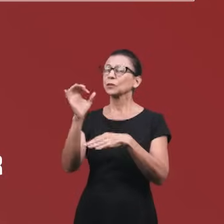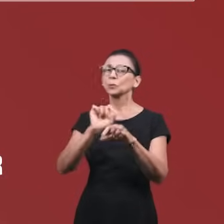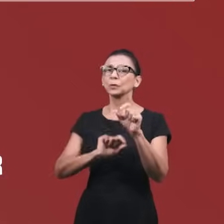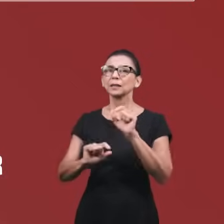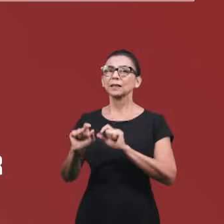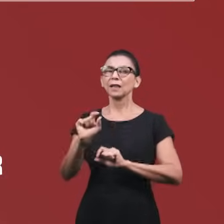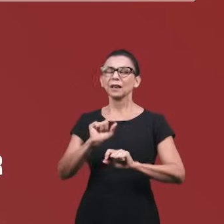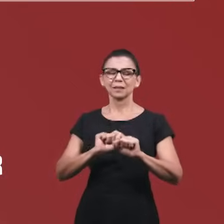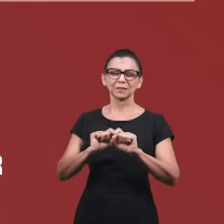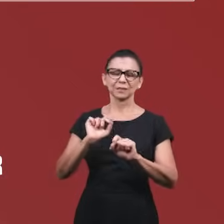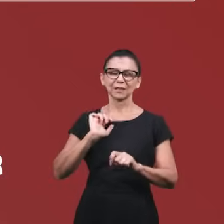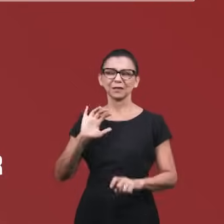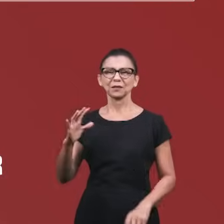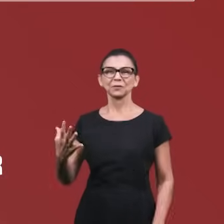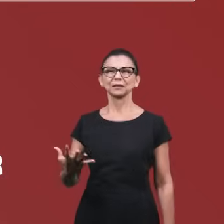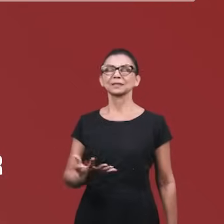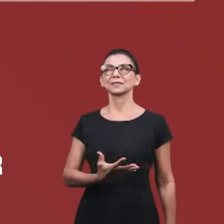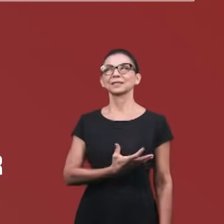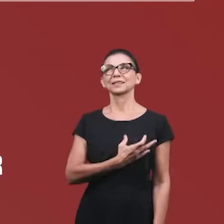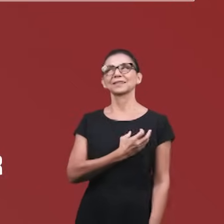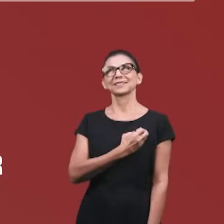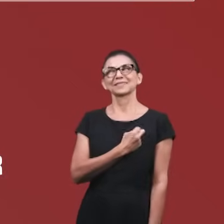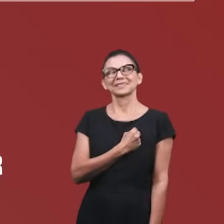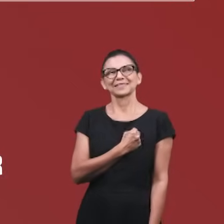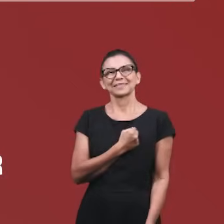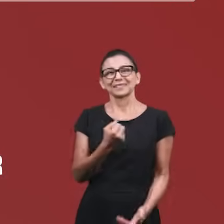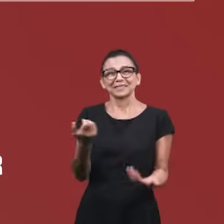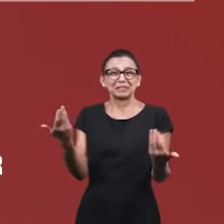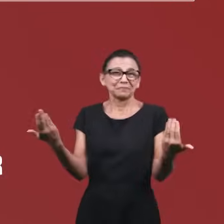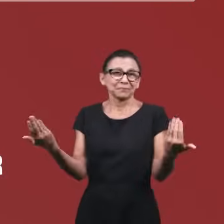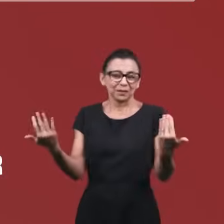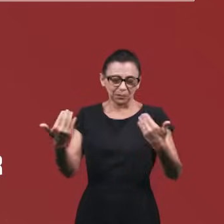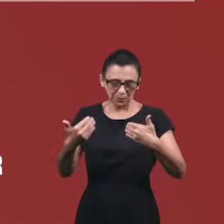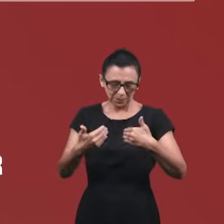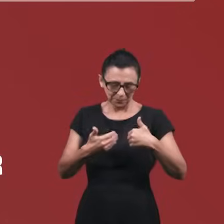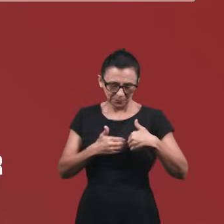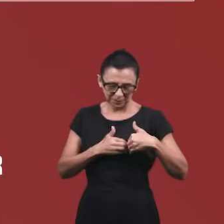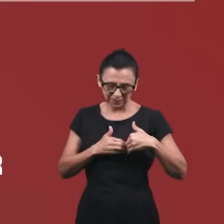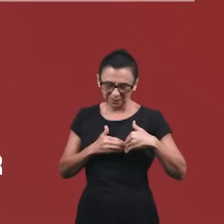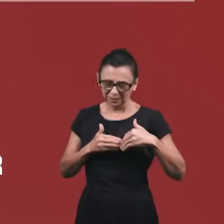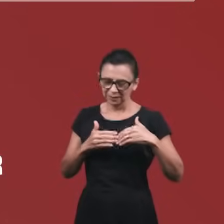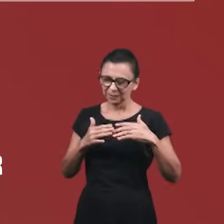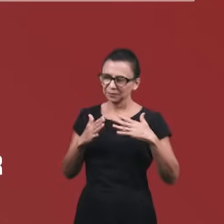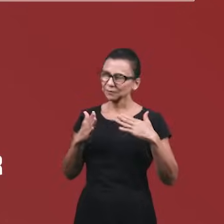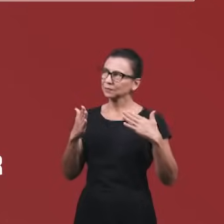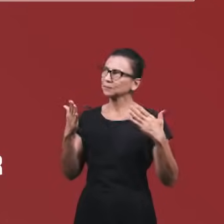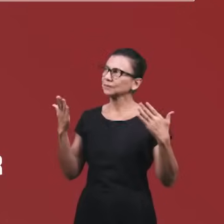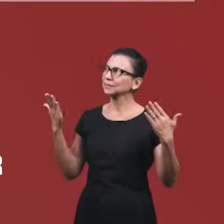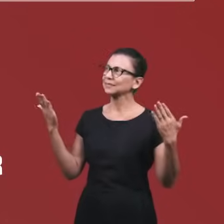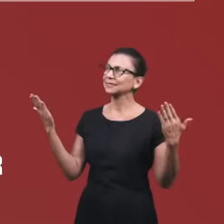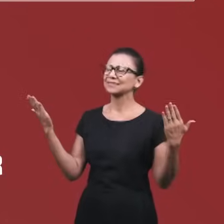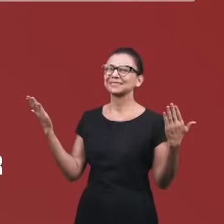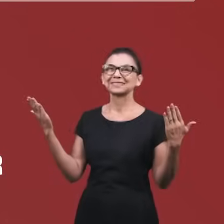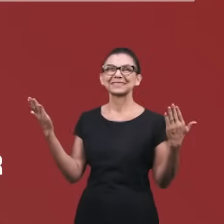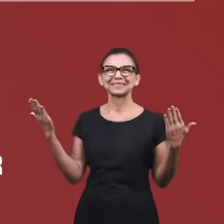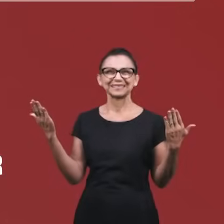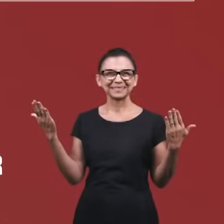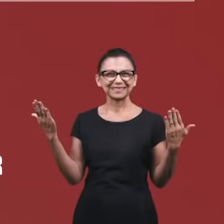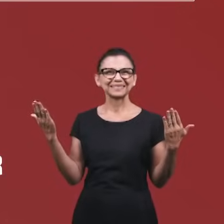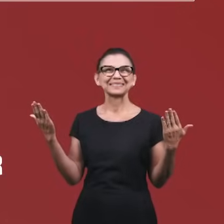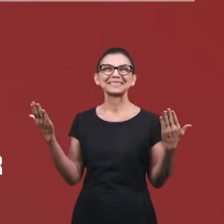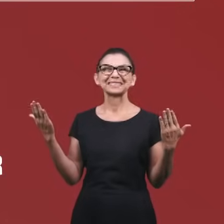ent é a salvação então abri o meu